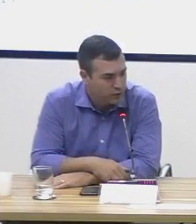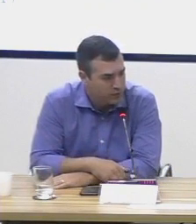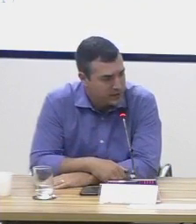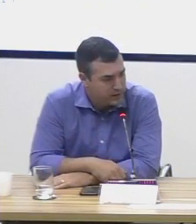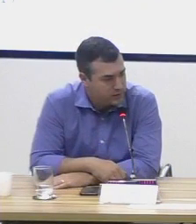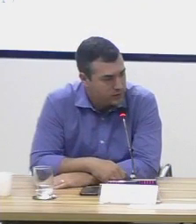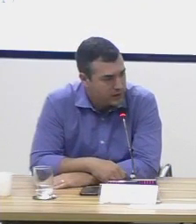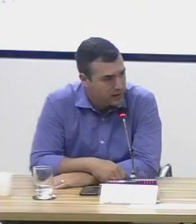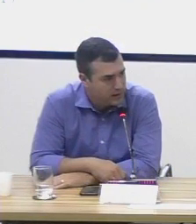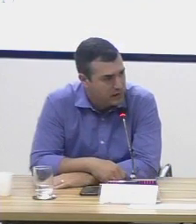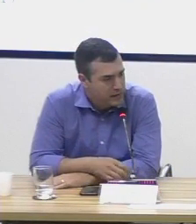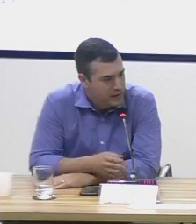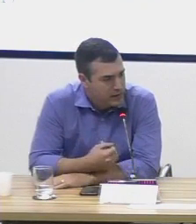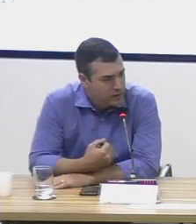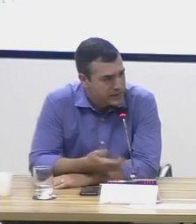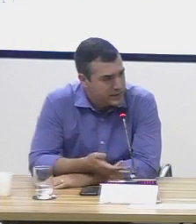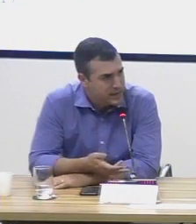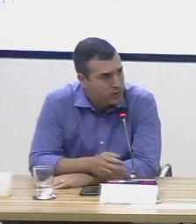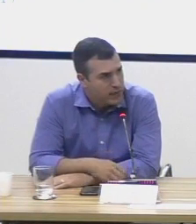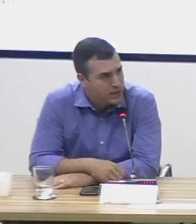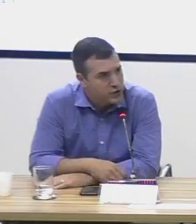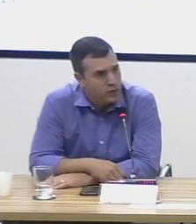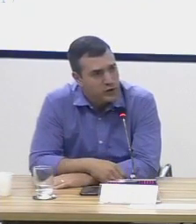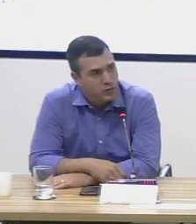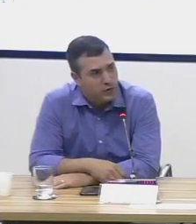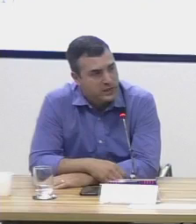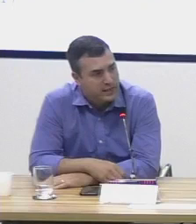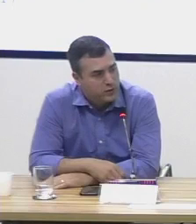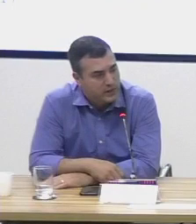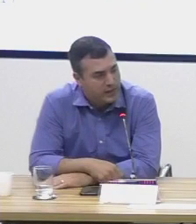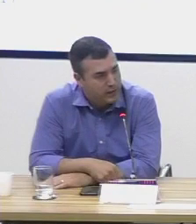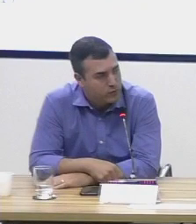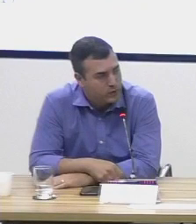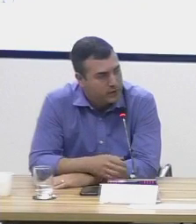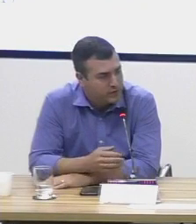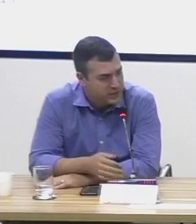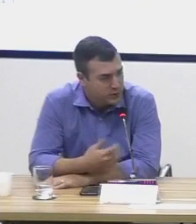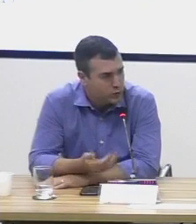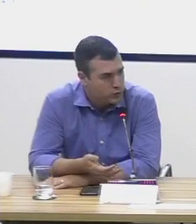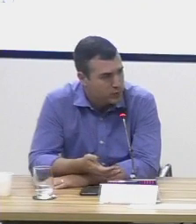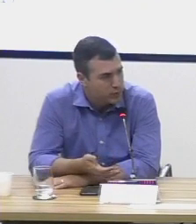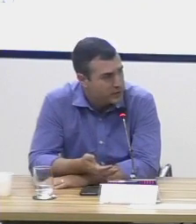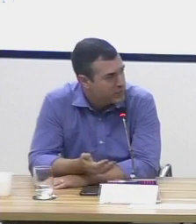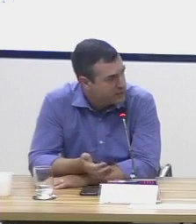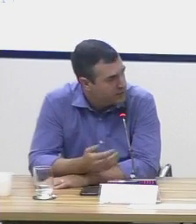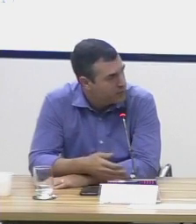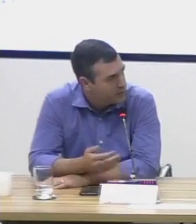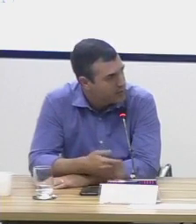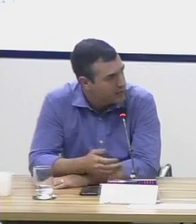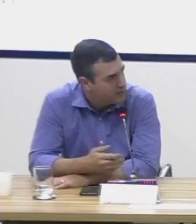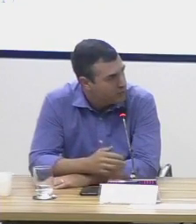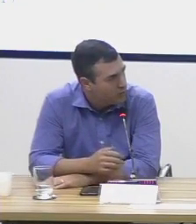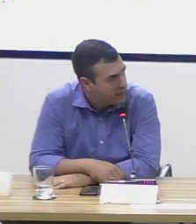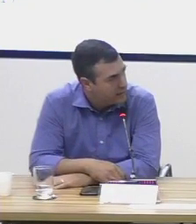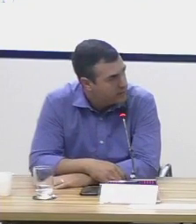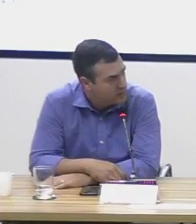foi ouvida nisso, né? Ela, assim que saiu a lei, a gente começou um processo interno e fizemos uma consulta pública específica para